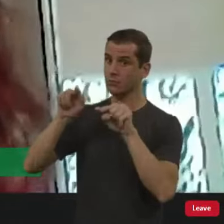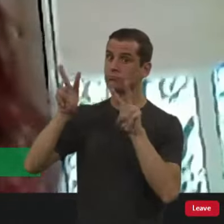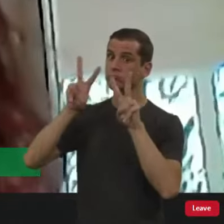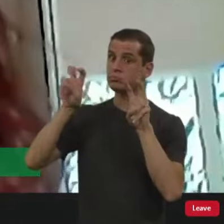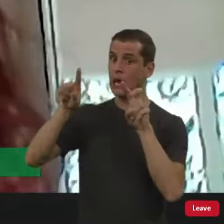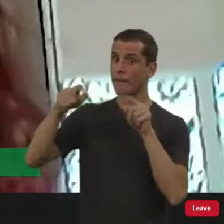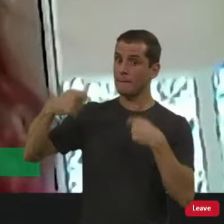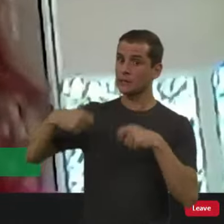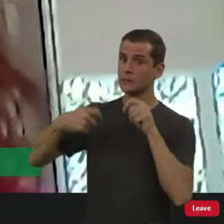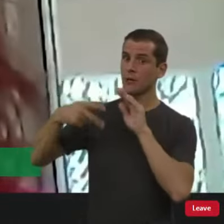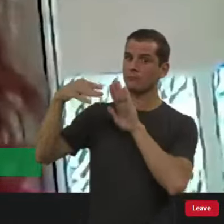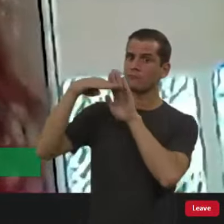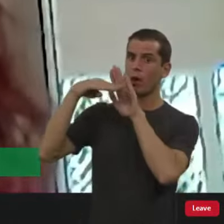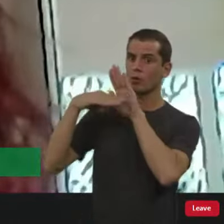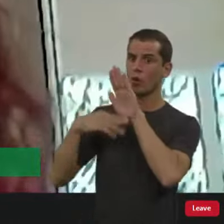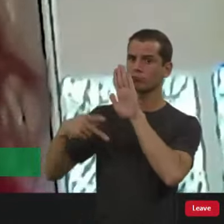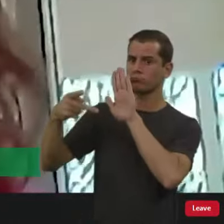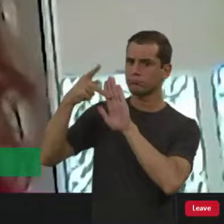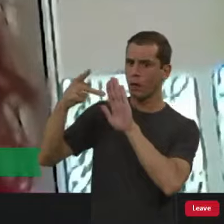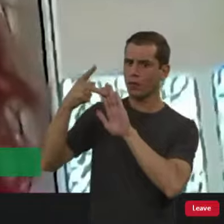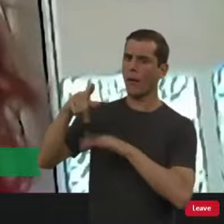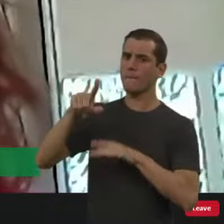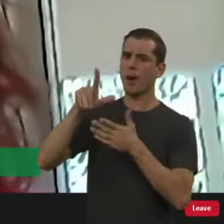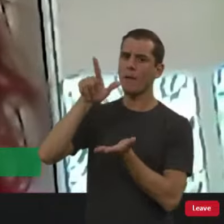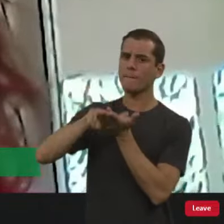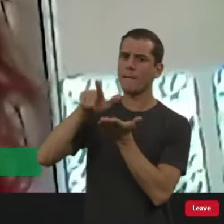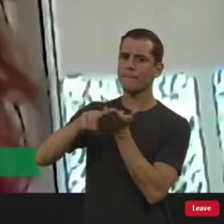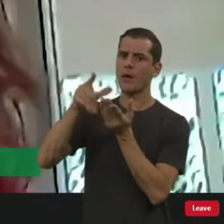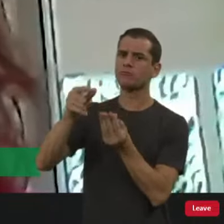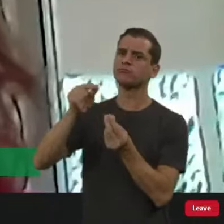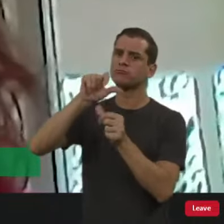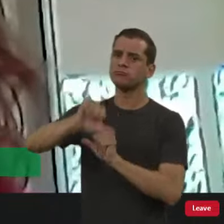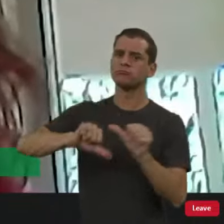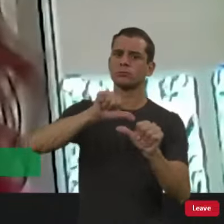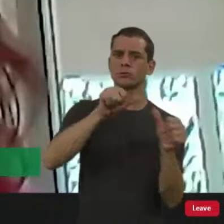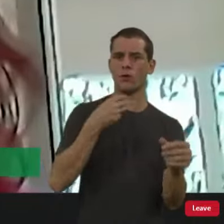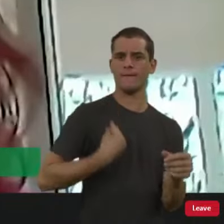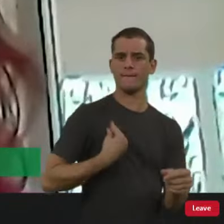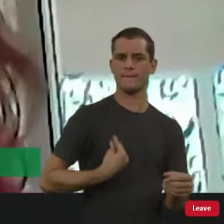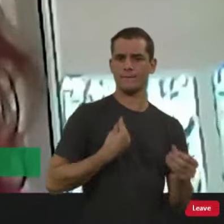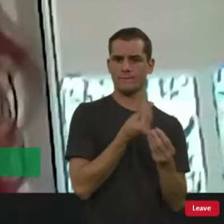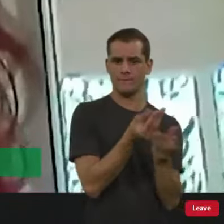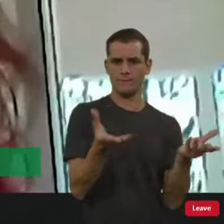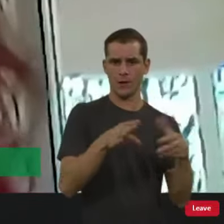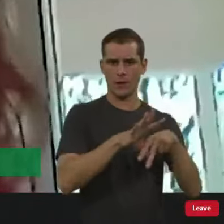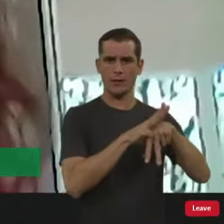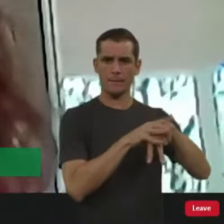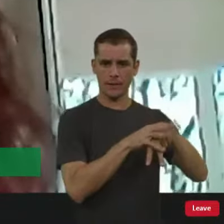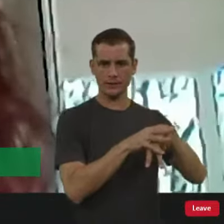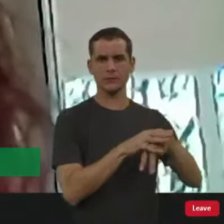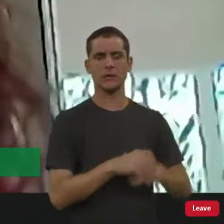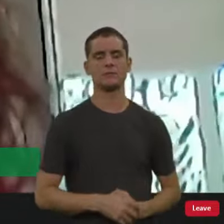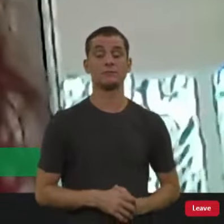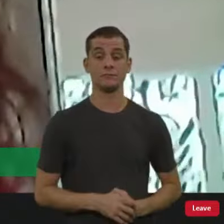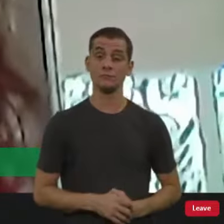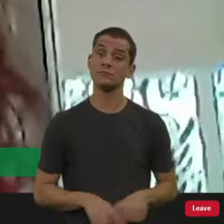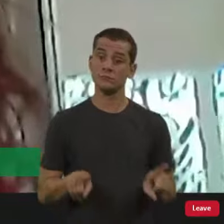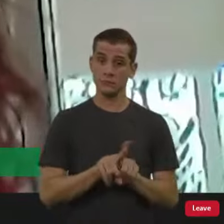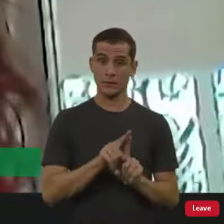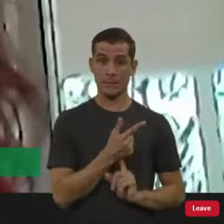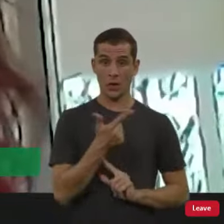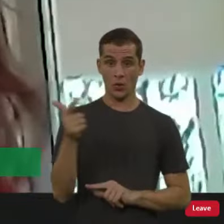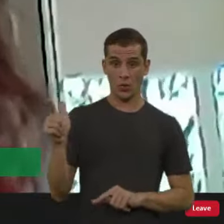do papel e chegue de fato aos pacientes. E agora eu quero entrar em um outro desafio e falar